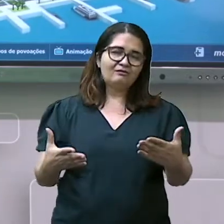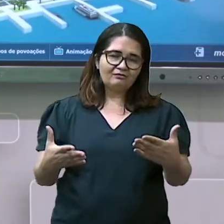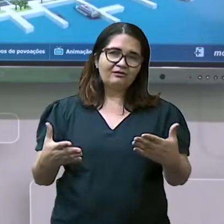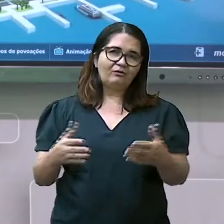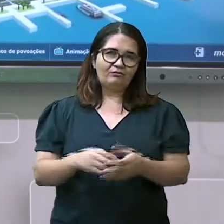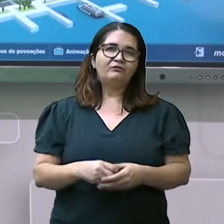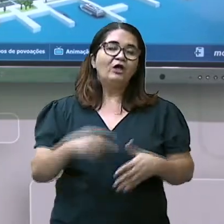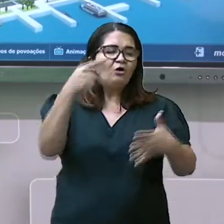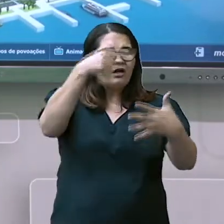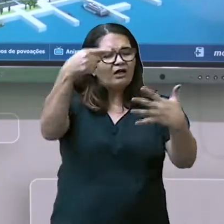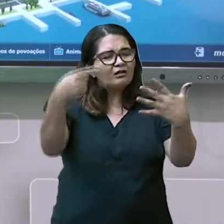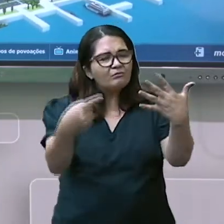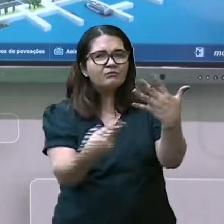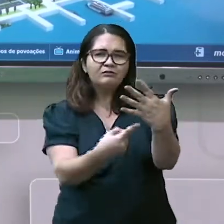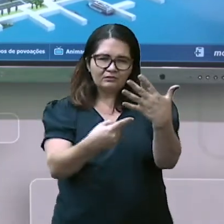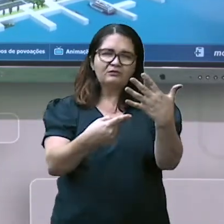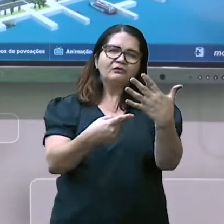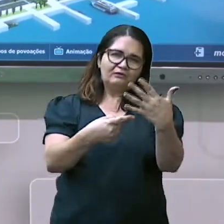modo geral.